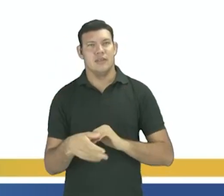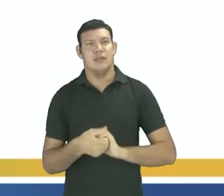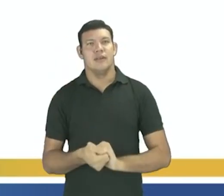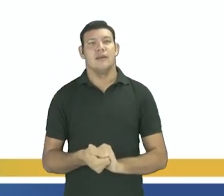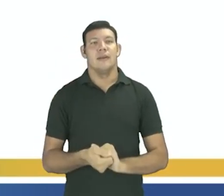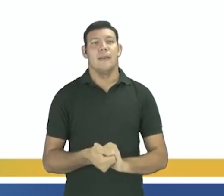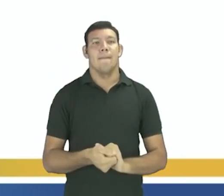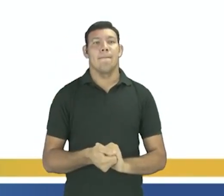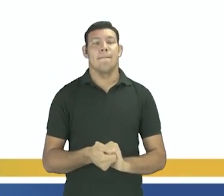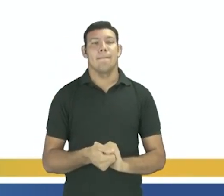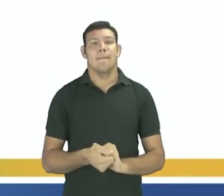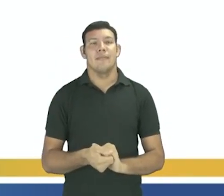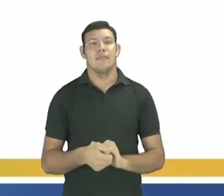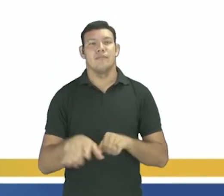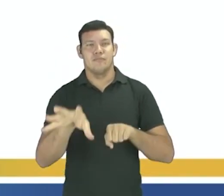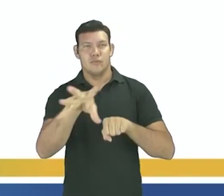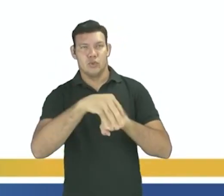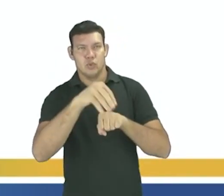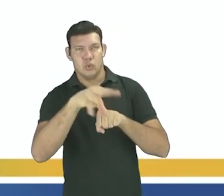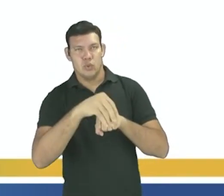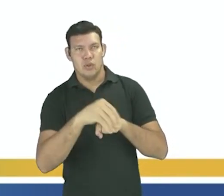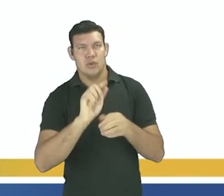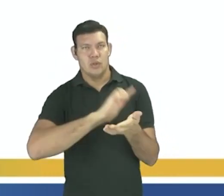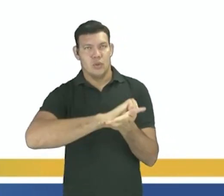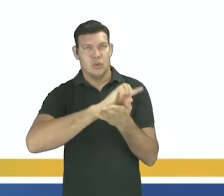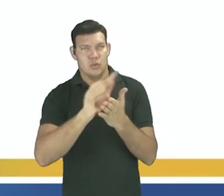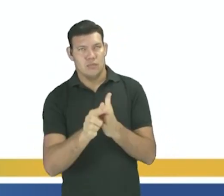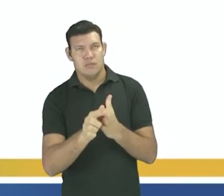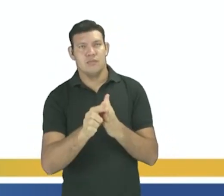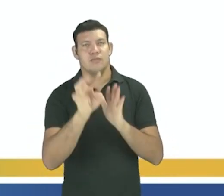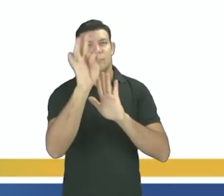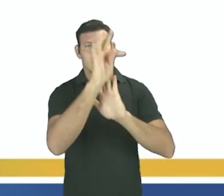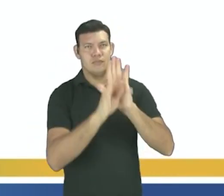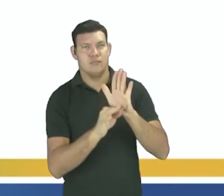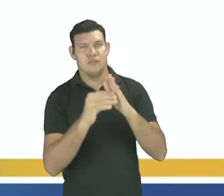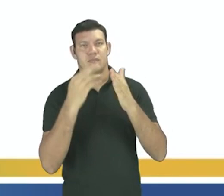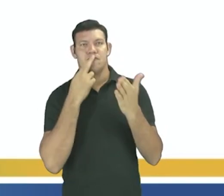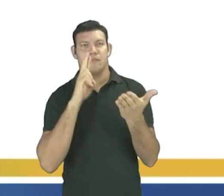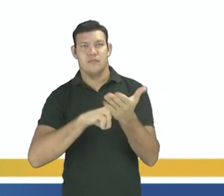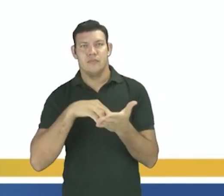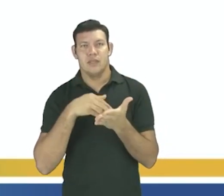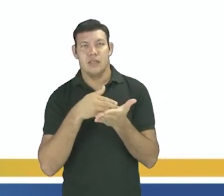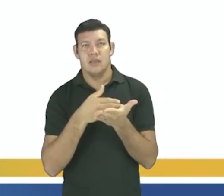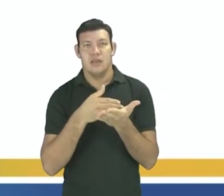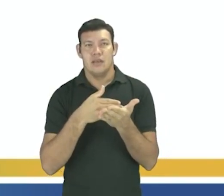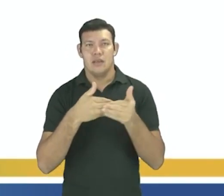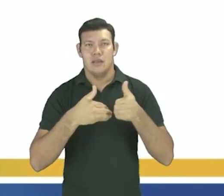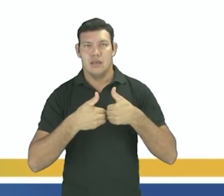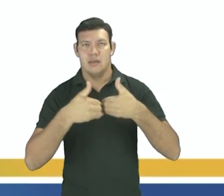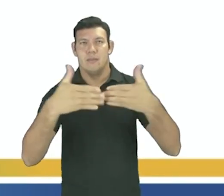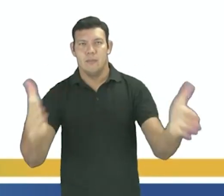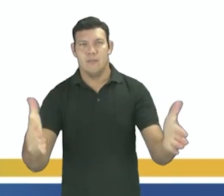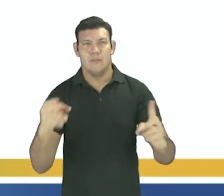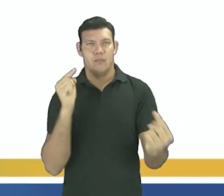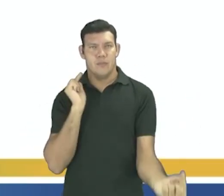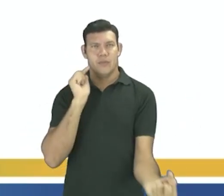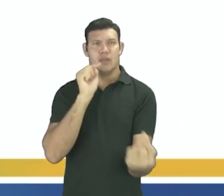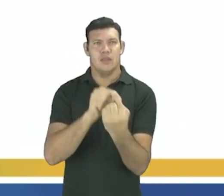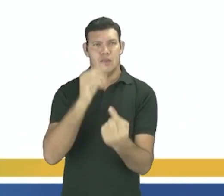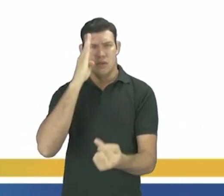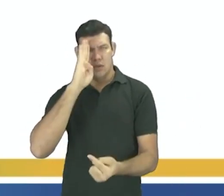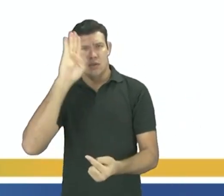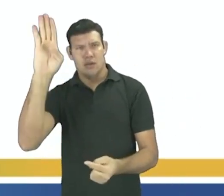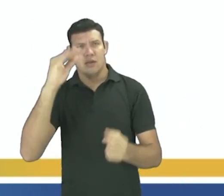gênero textual carta aberta tem como objetivo principal transmitir informações, reivindicar